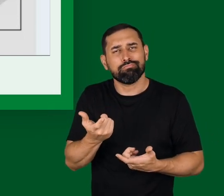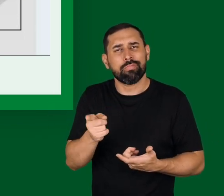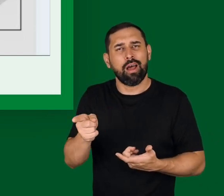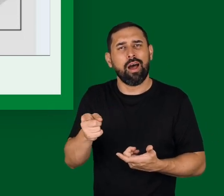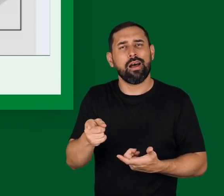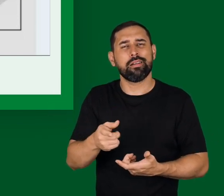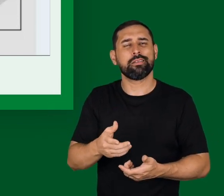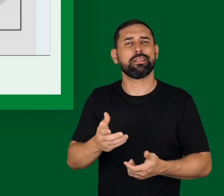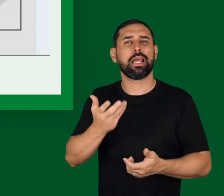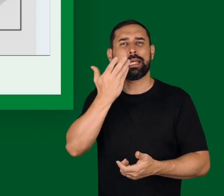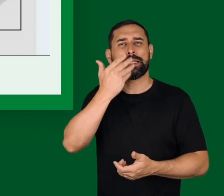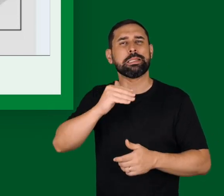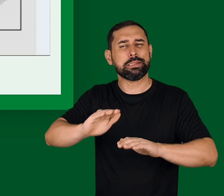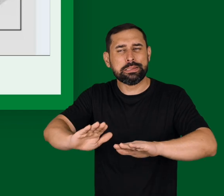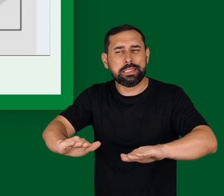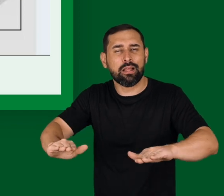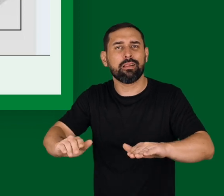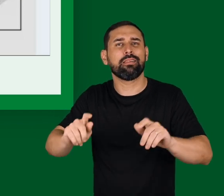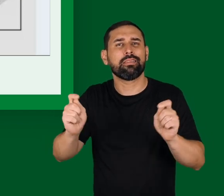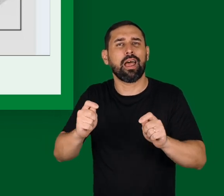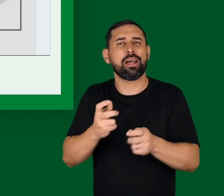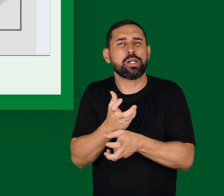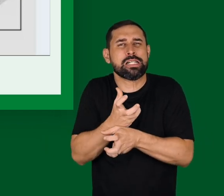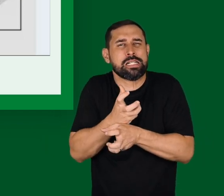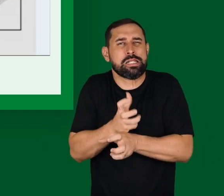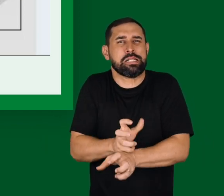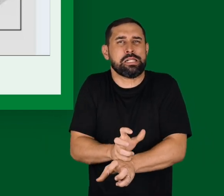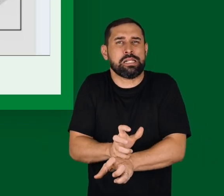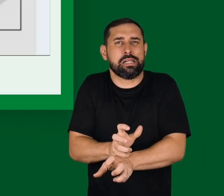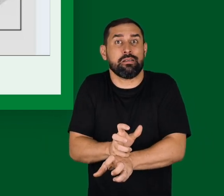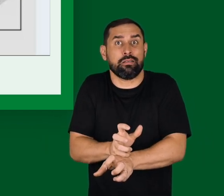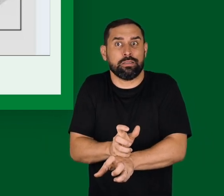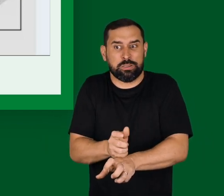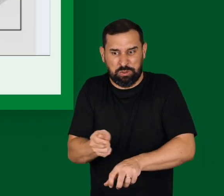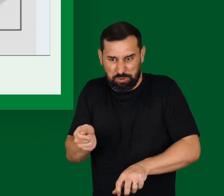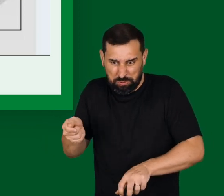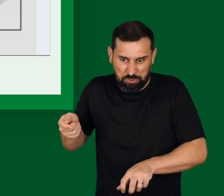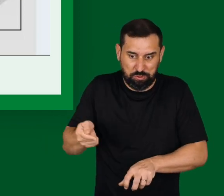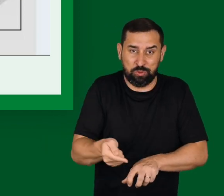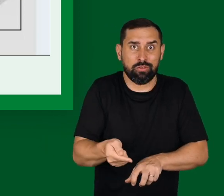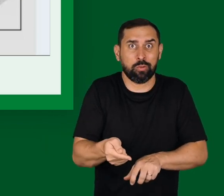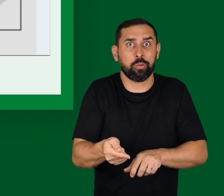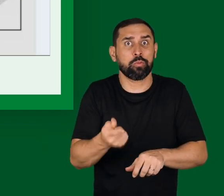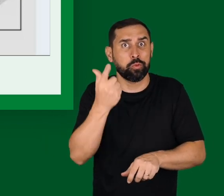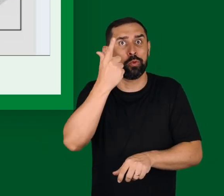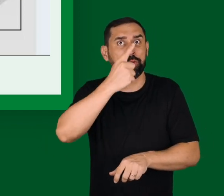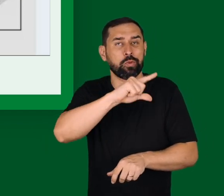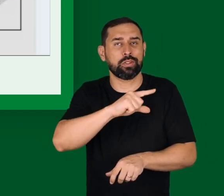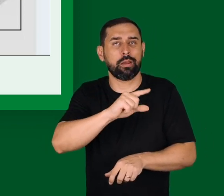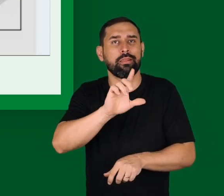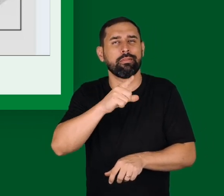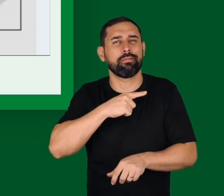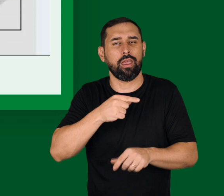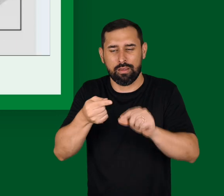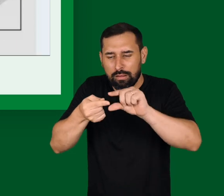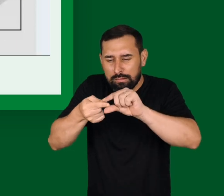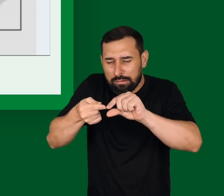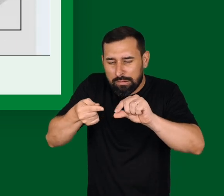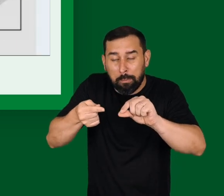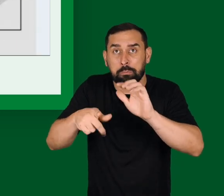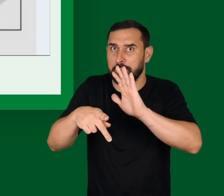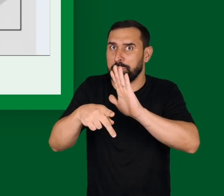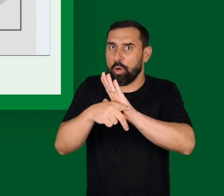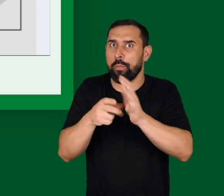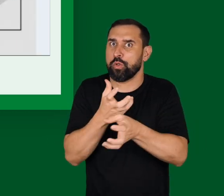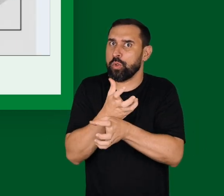criança, a gente pode usar a punção intraóssea. Existem agulhas específicas para a gente fazer esse acesso, né, mas a gente